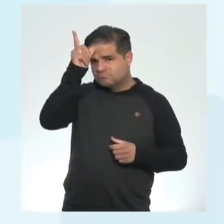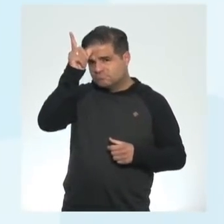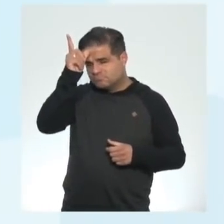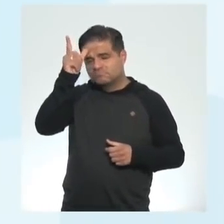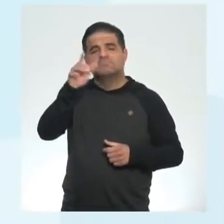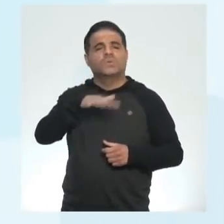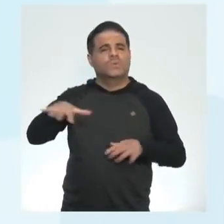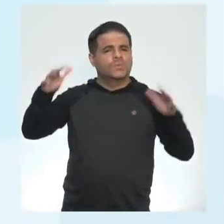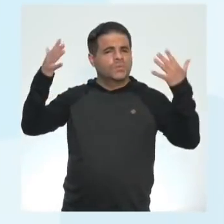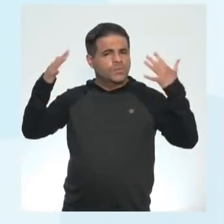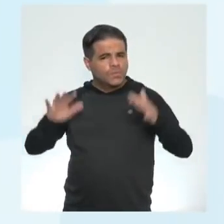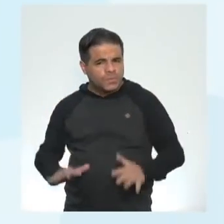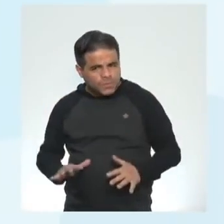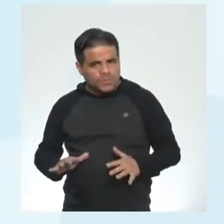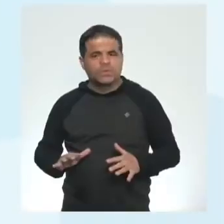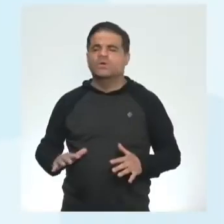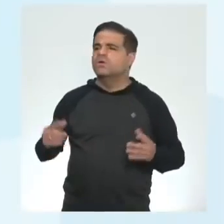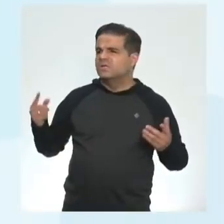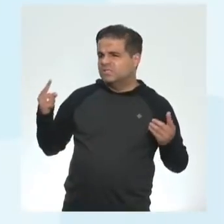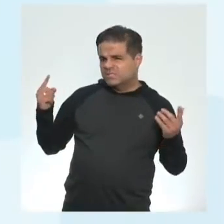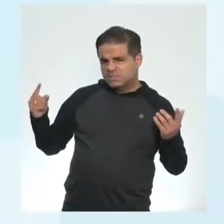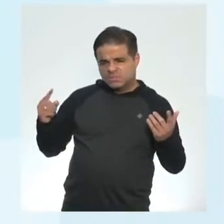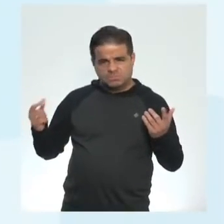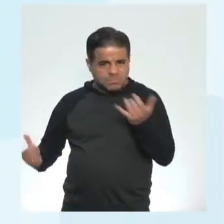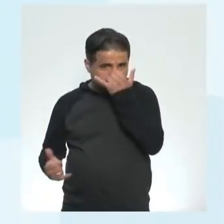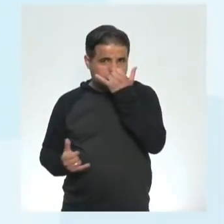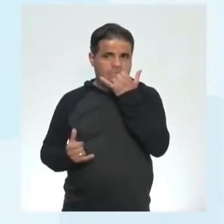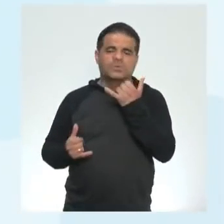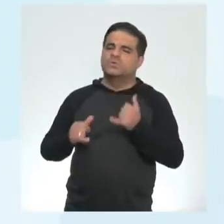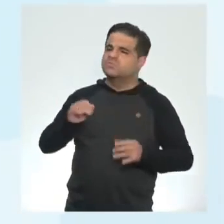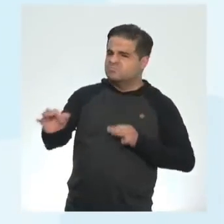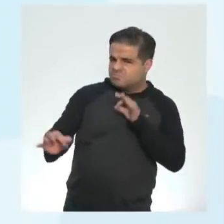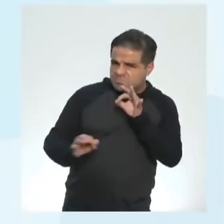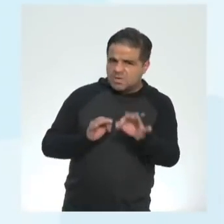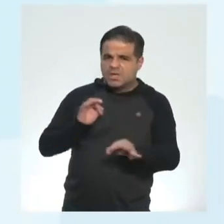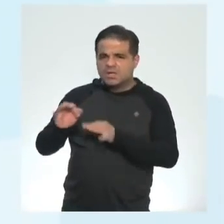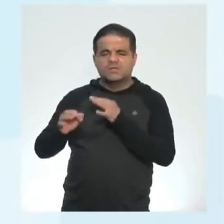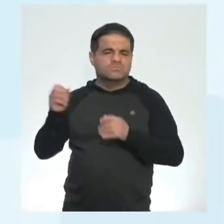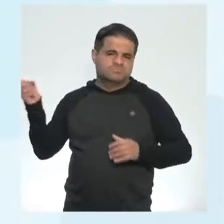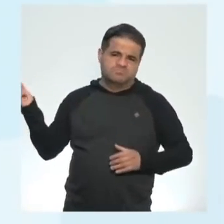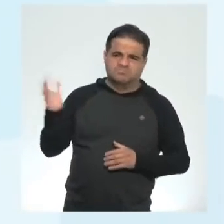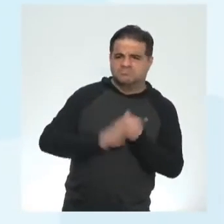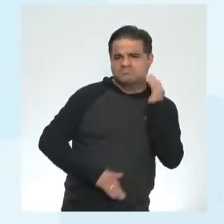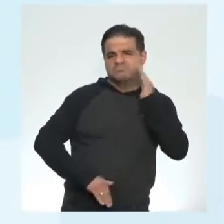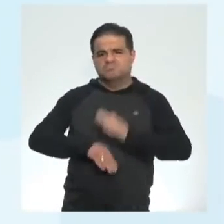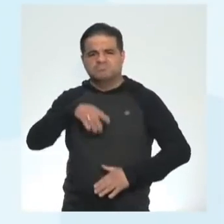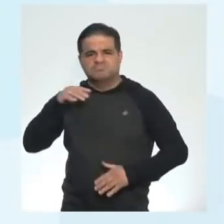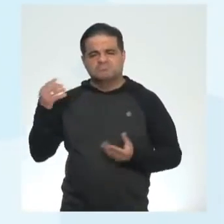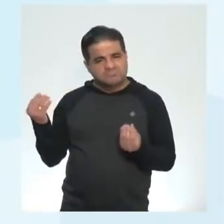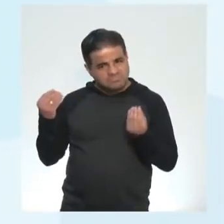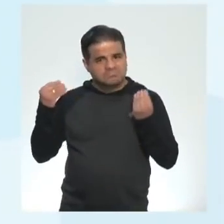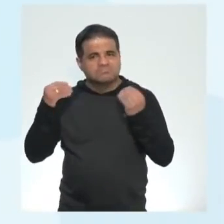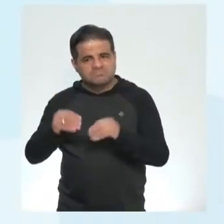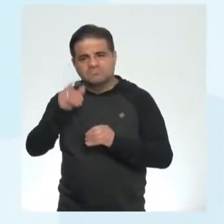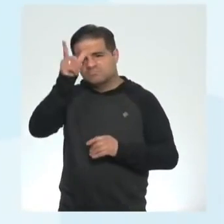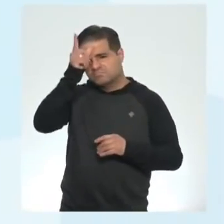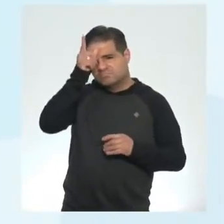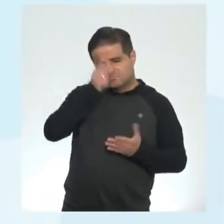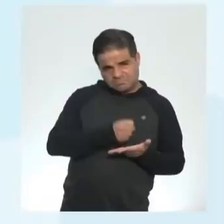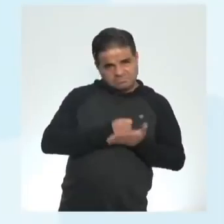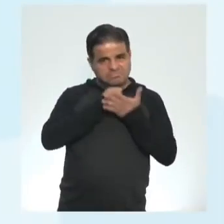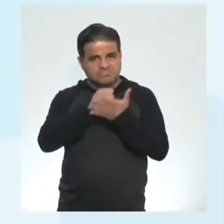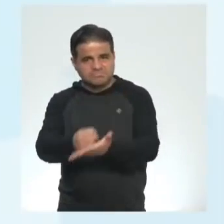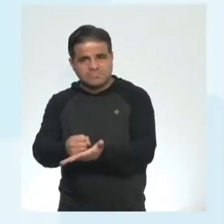recuar, frustrando o plano Schlieffen, que consistia em manobras que pudessem introduzir os alemães na